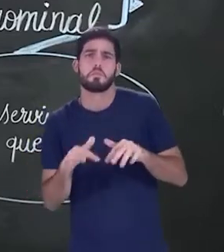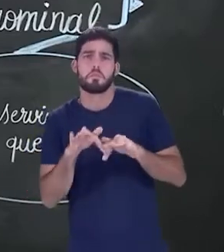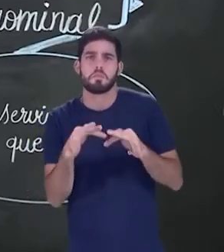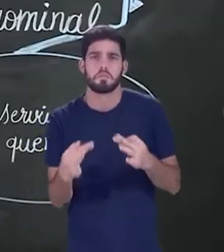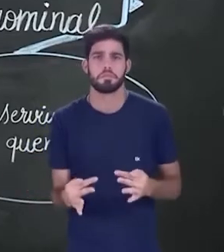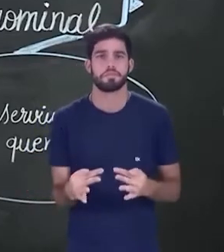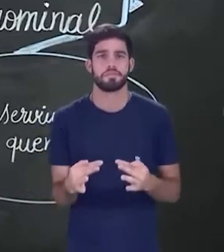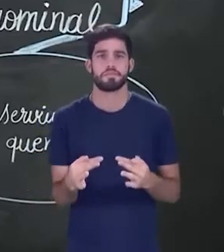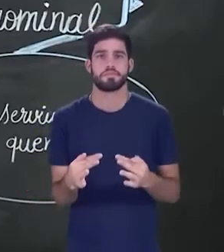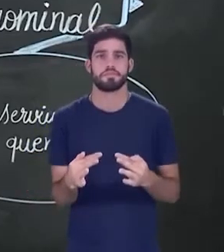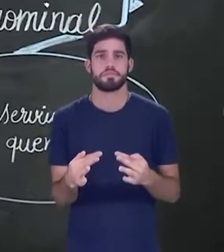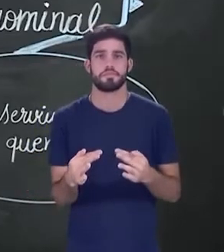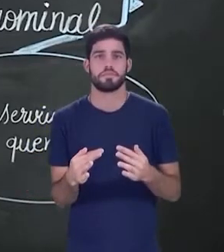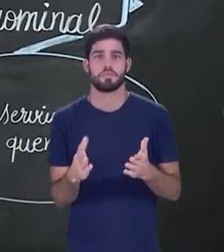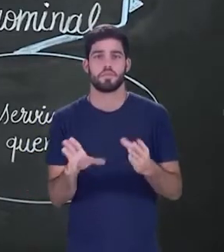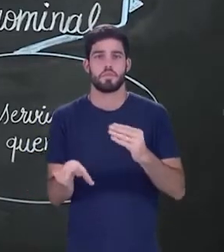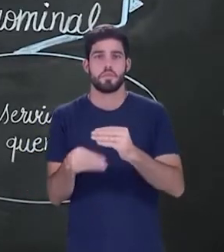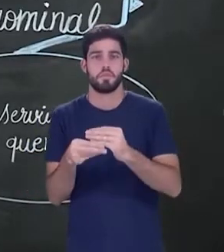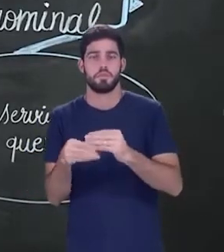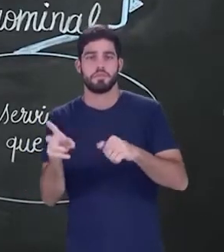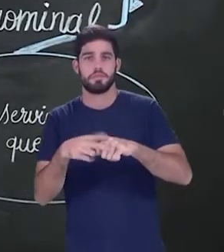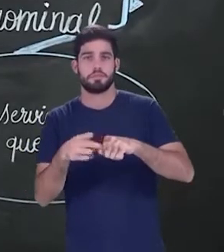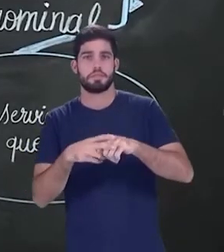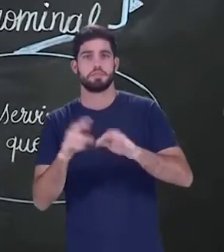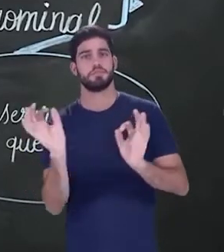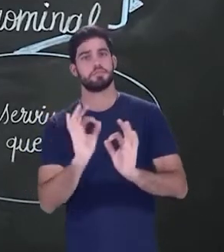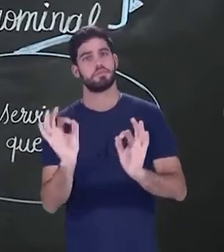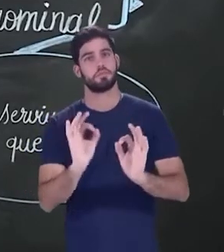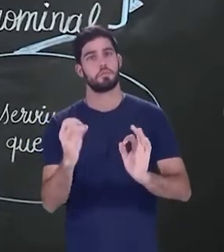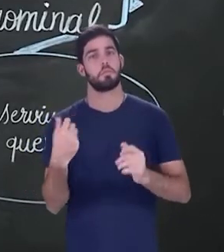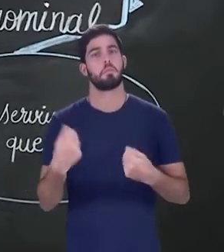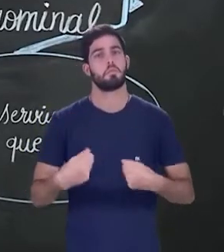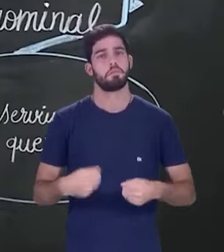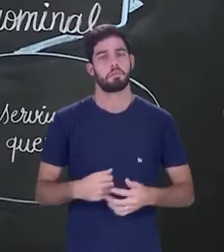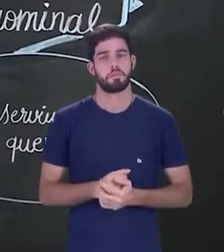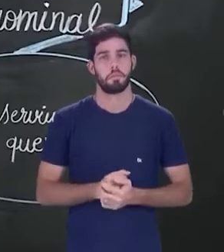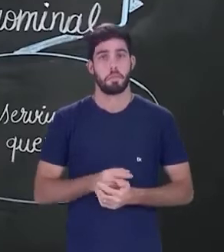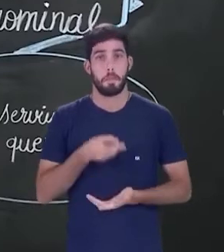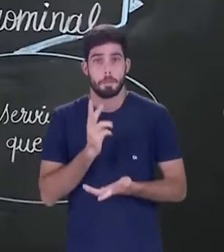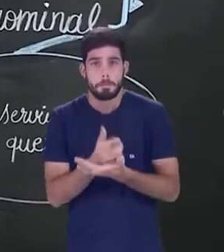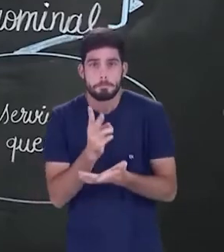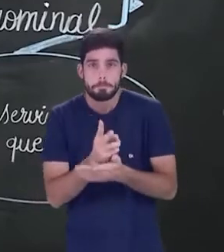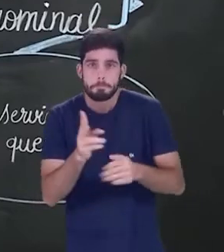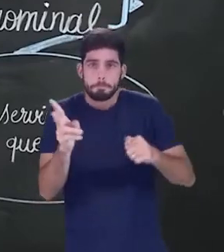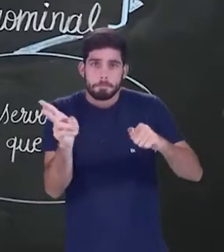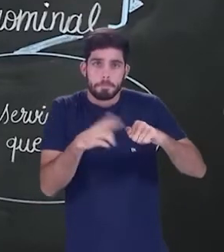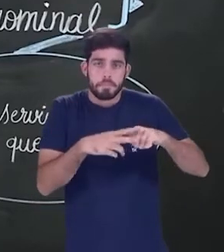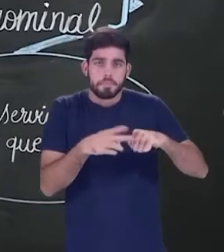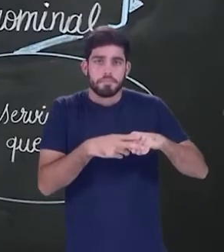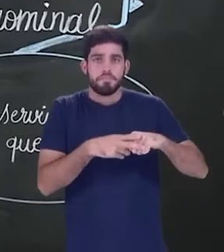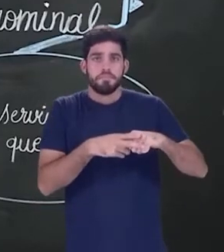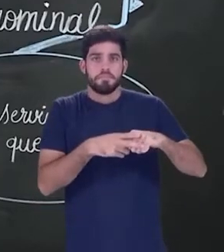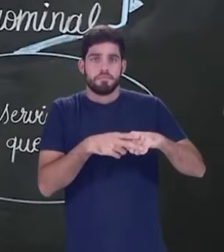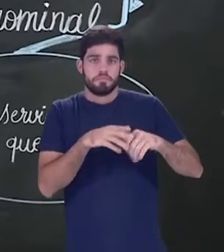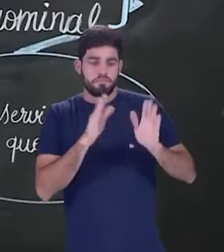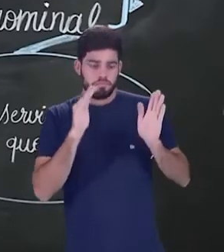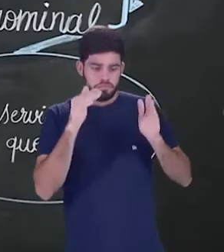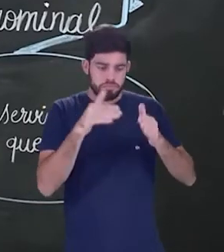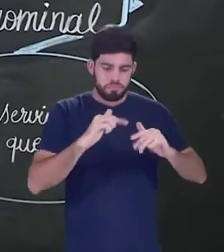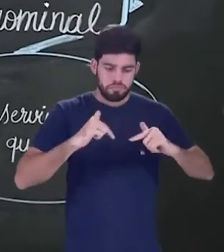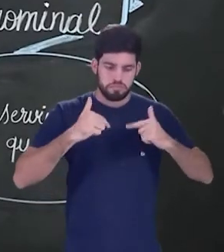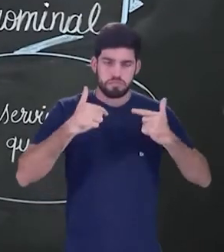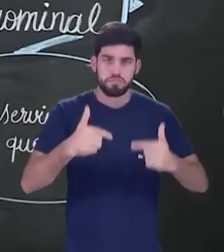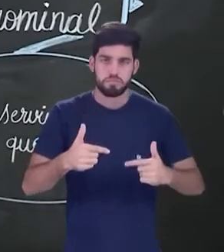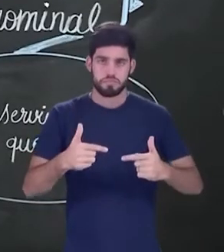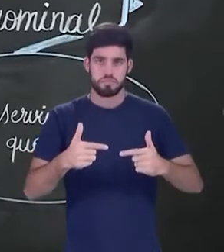o complemento verbal não for necessário. Mas sempre que o verbo reunir essa ação, essa indicação de ação, a gente está